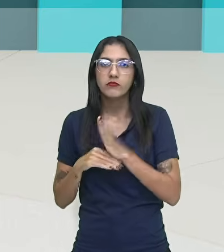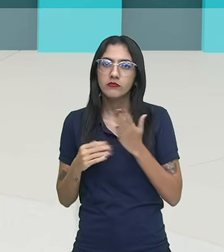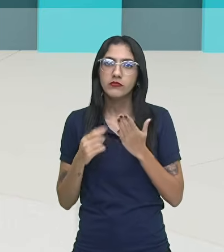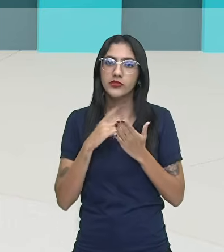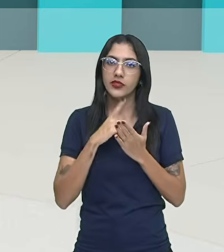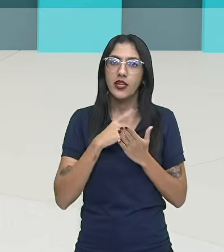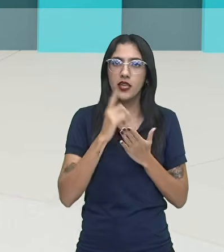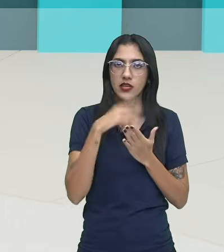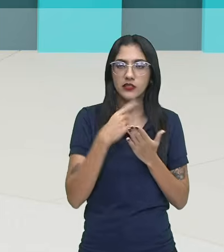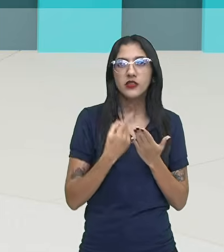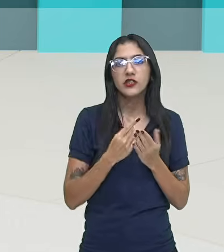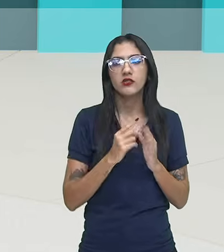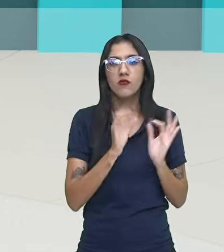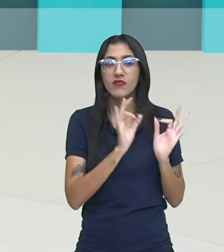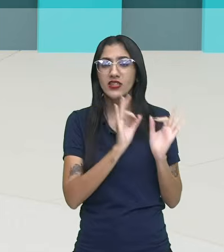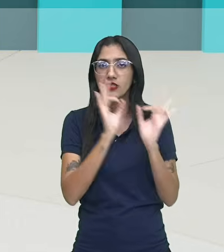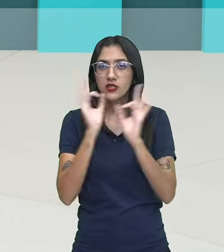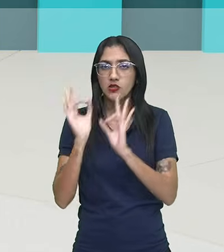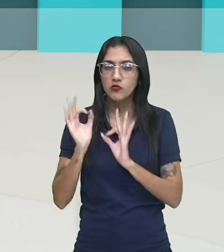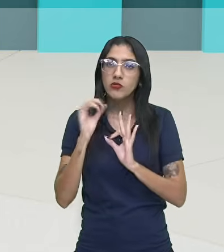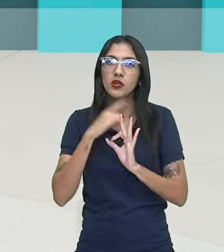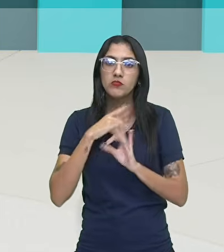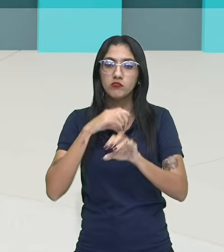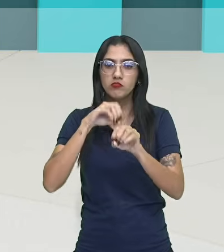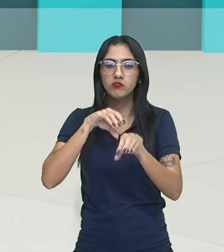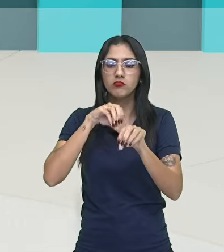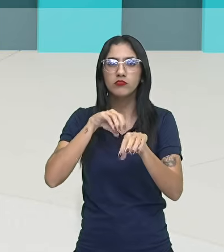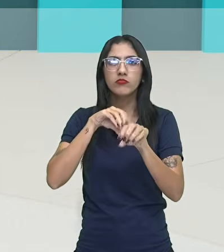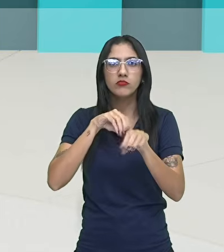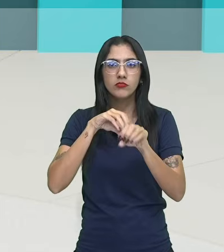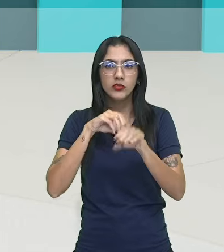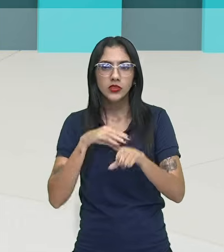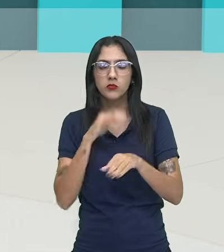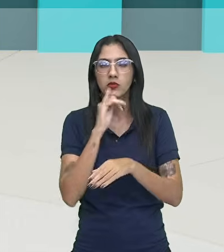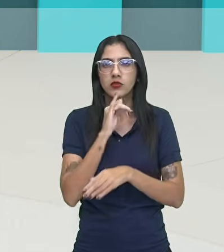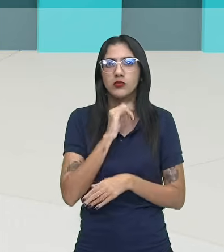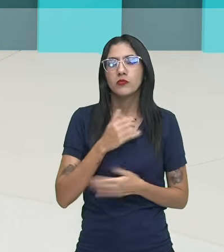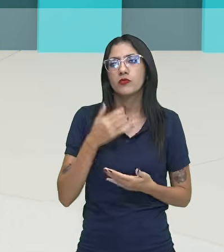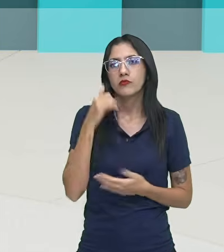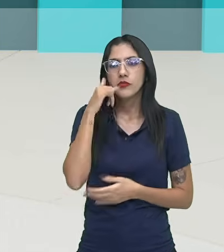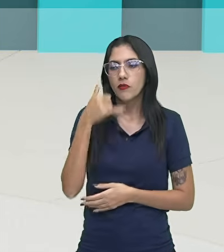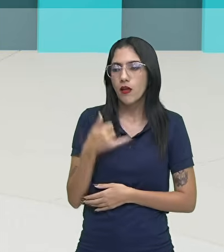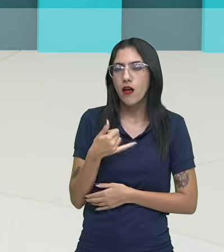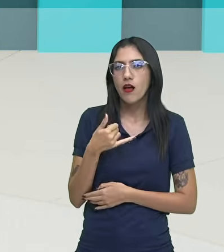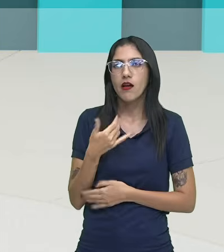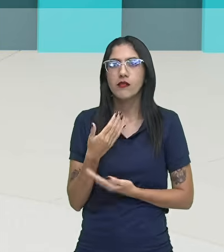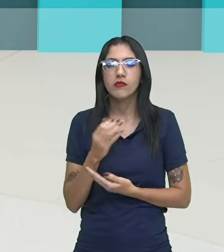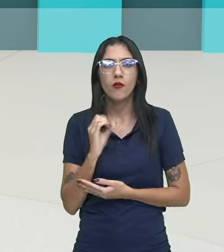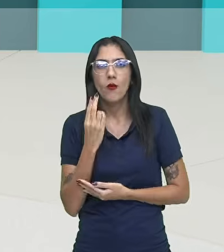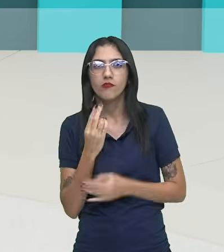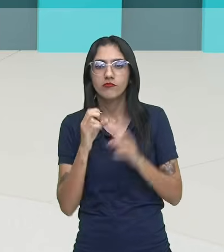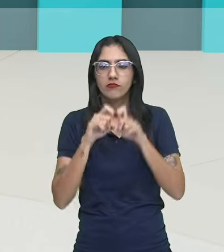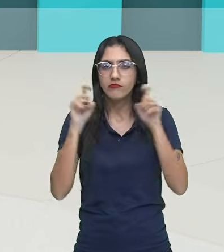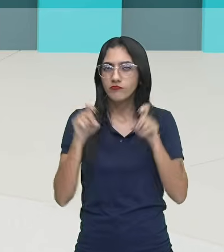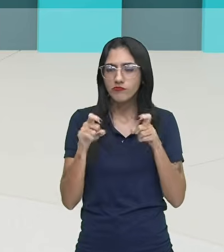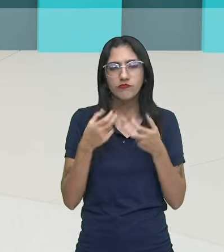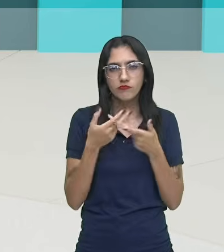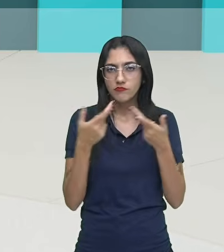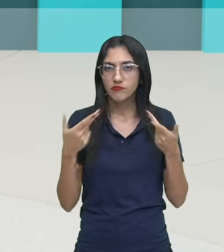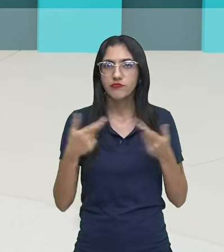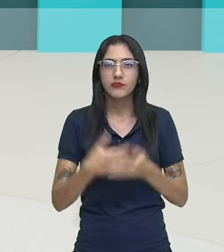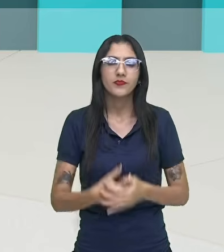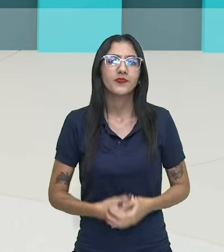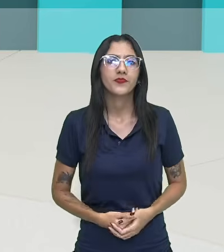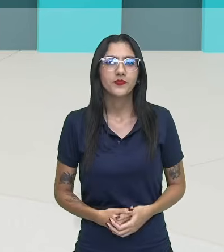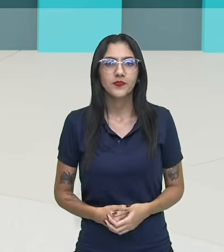Existem esses vídeos, não é? Esses YouTubes que falam aí como mexer no celular, como mexer no computador e assim por diante. Tá